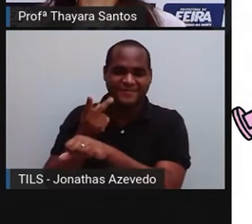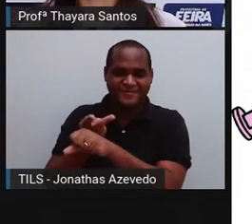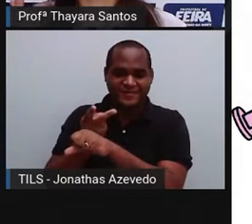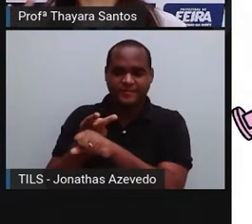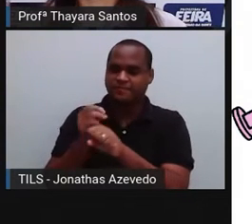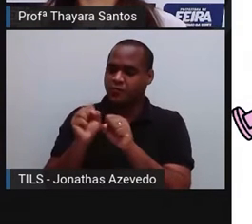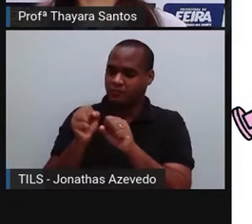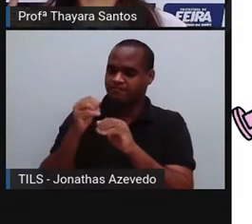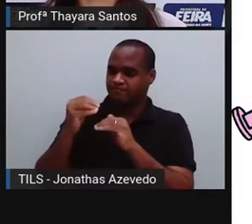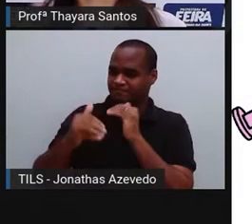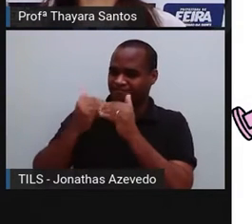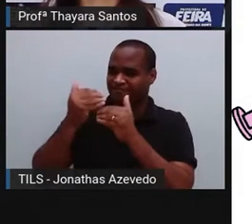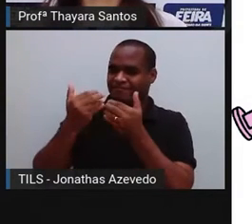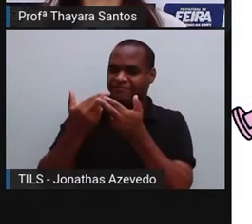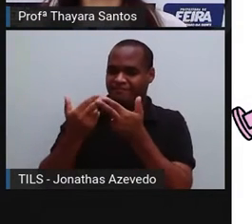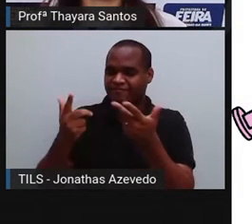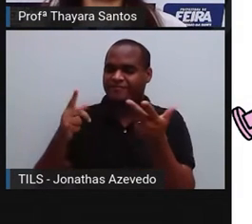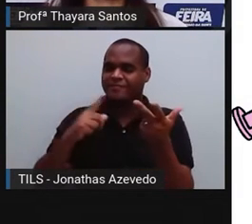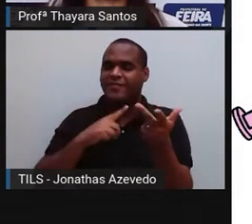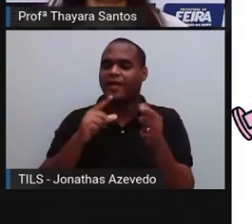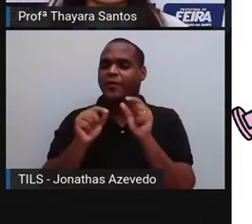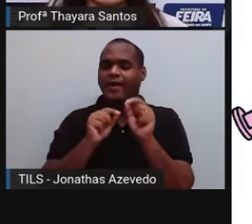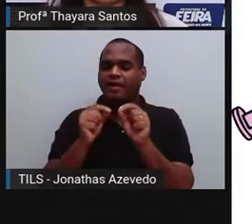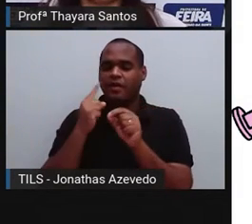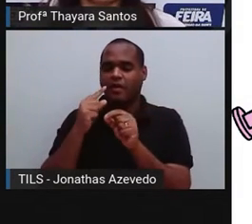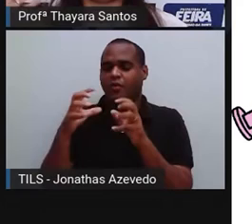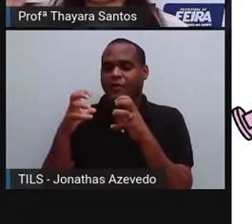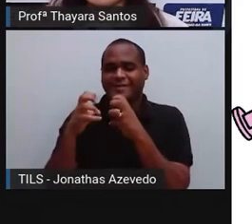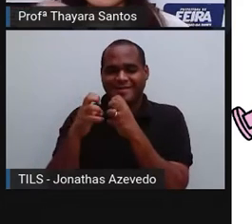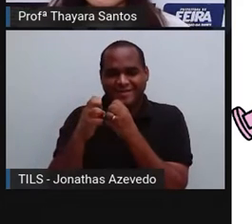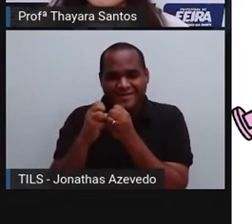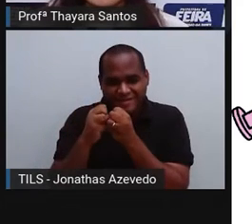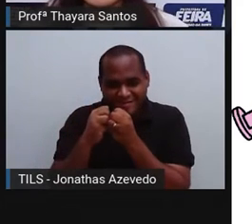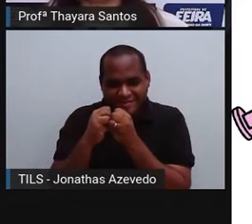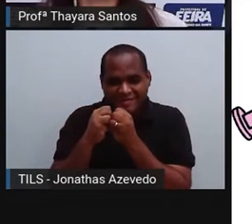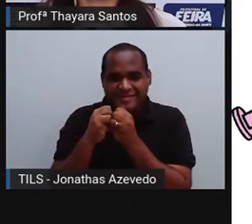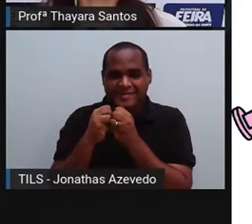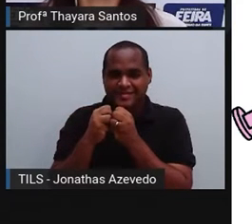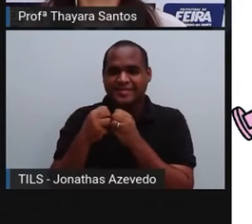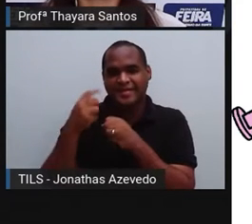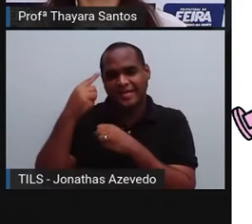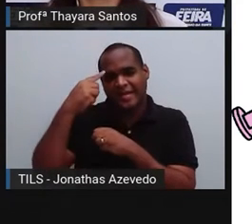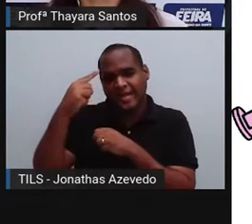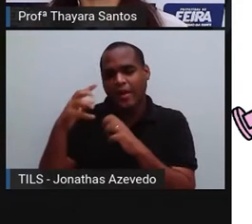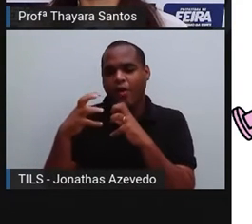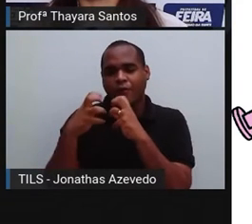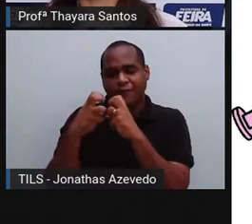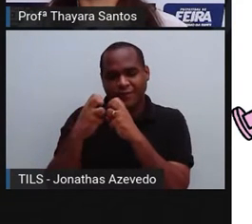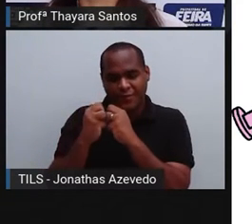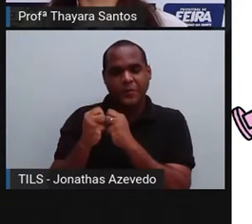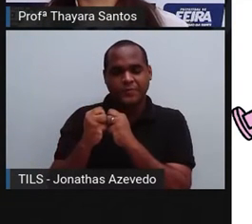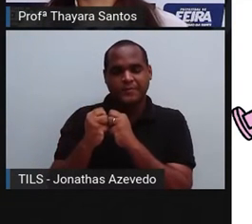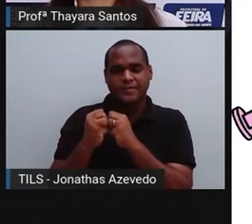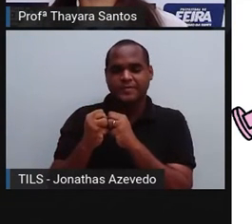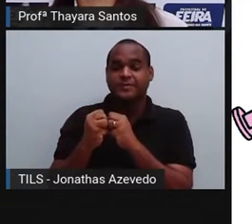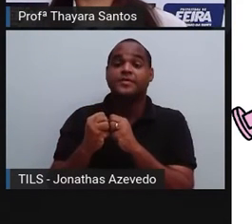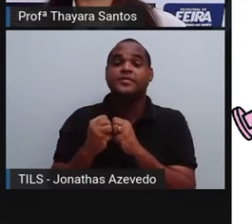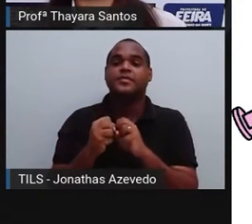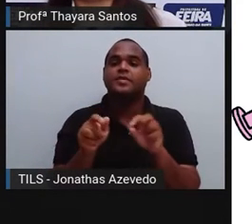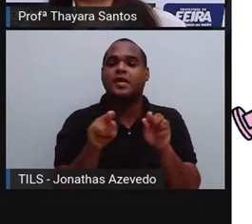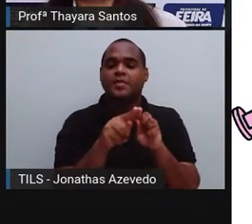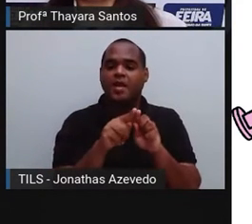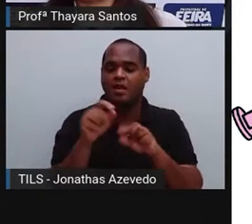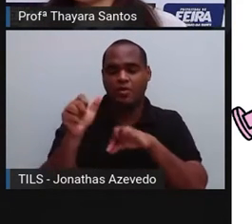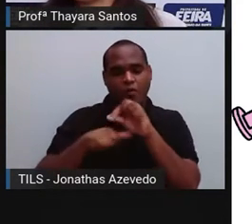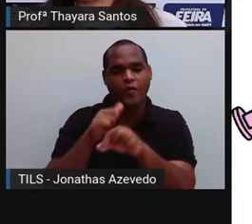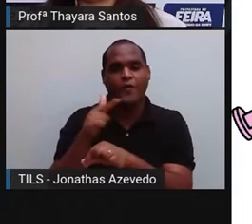Ela passou por um processo de oxidação, que é o ferrugem, que a gente chama popularmente, e ela mudou de